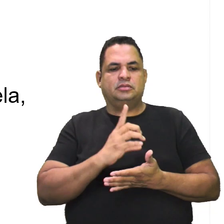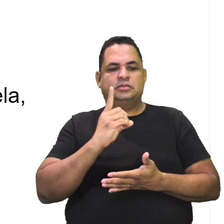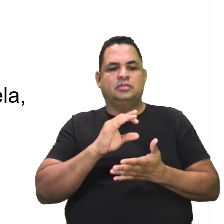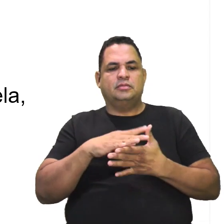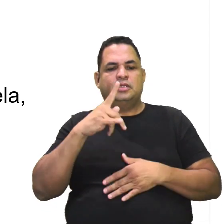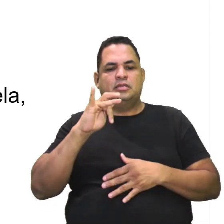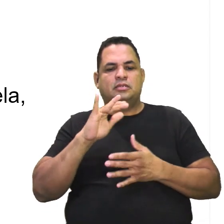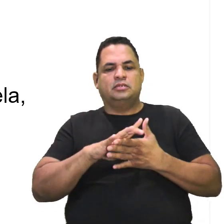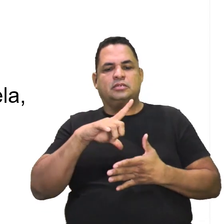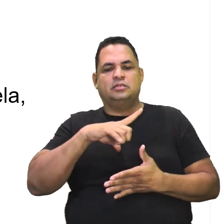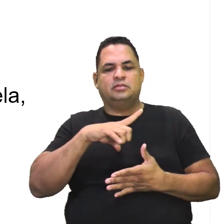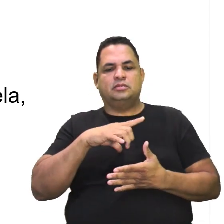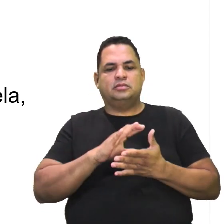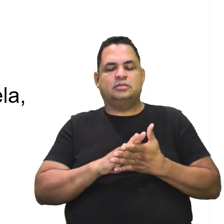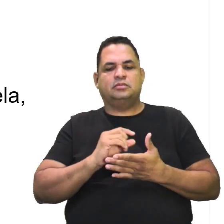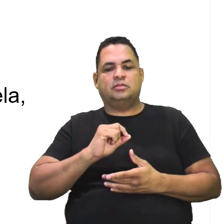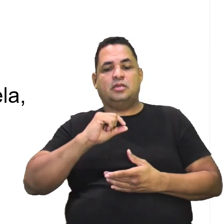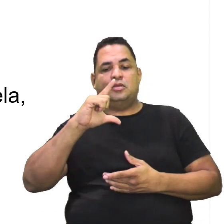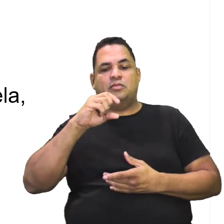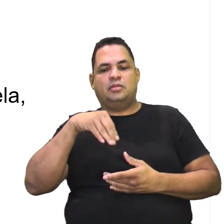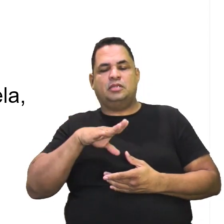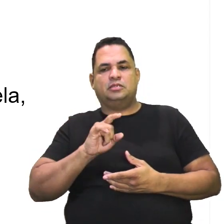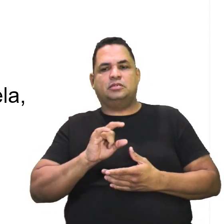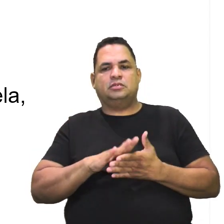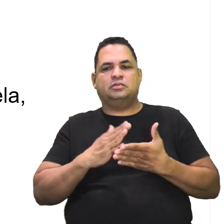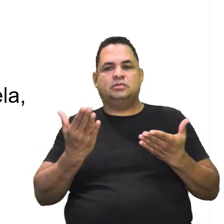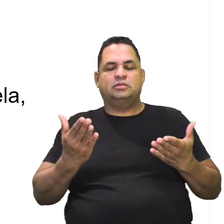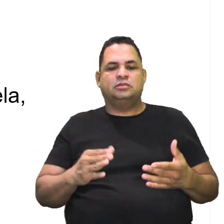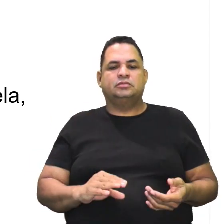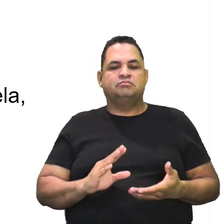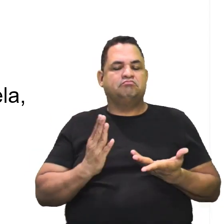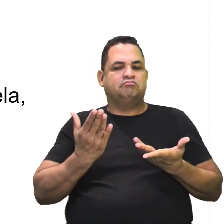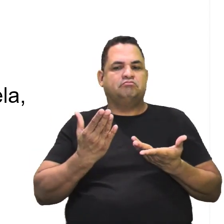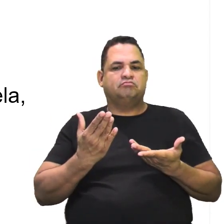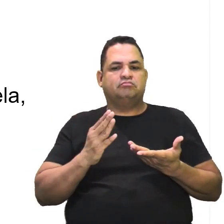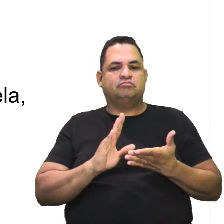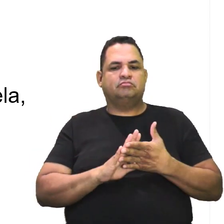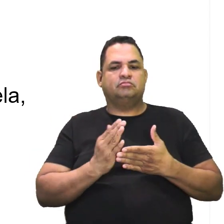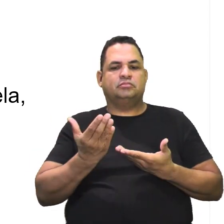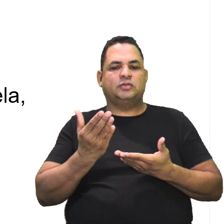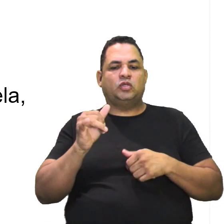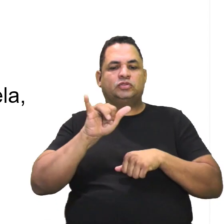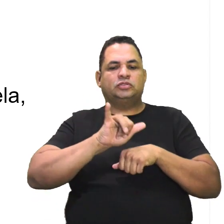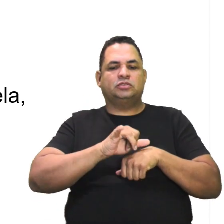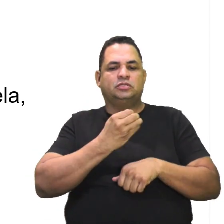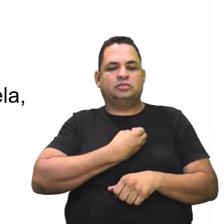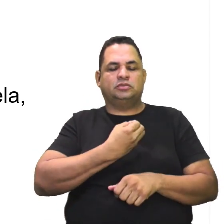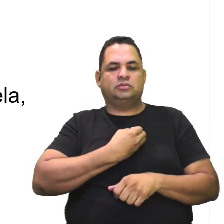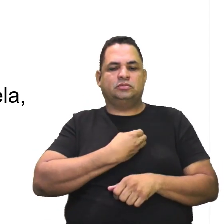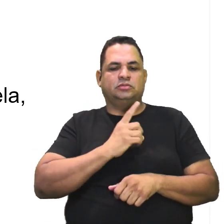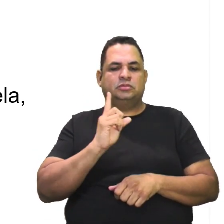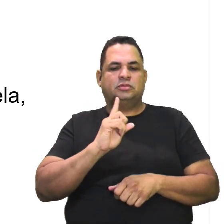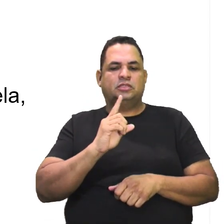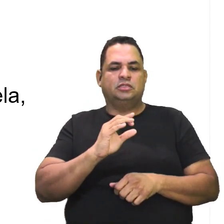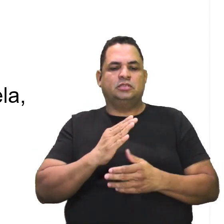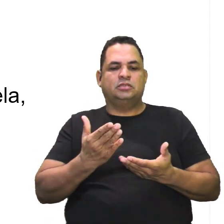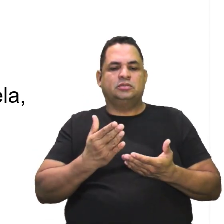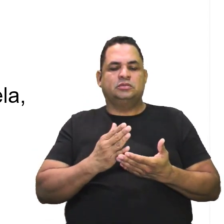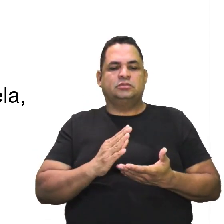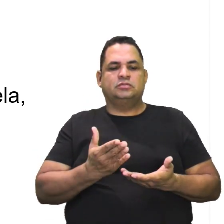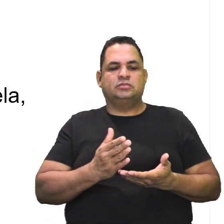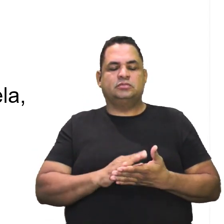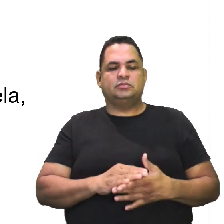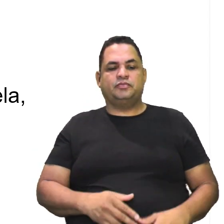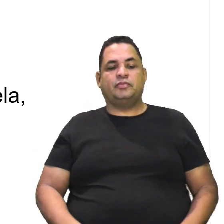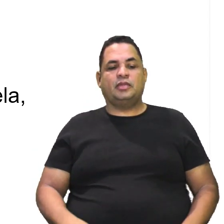o Paulo, pois obteve maior mediana? Já dissemos que mediana não nos leva... só centraliza, né, os dados. Não nos leva a lugar nenhum no sentido